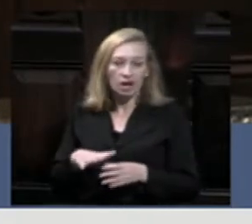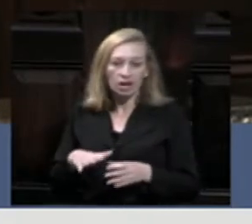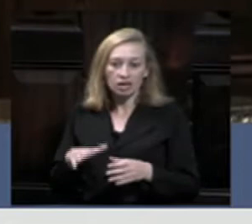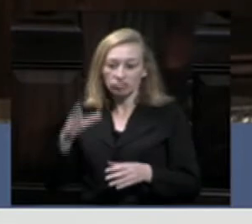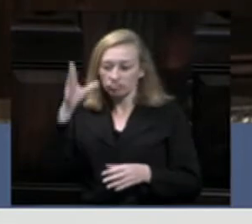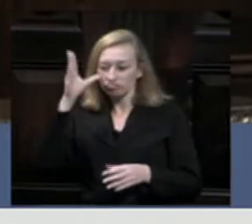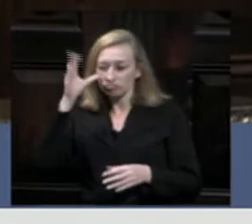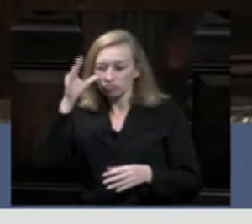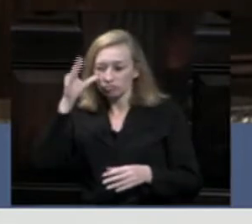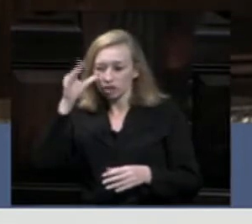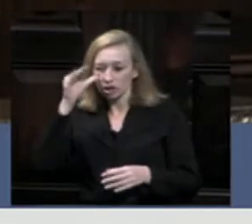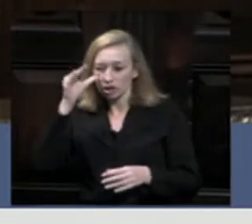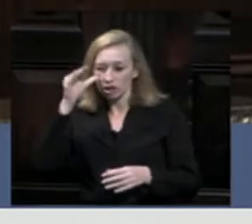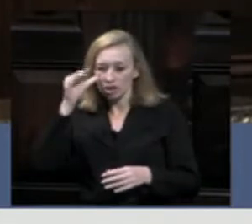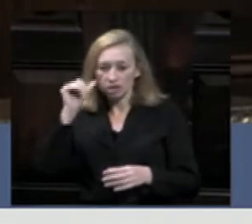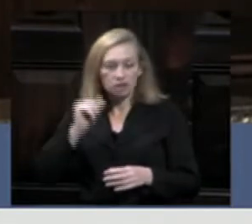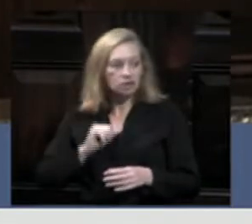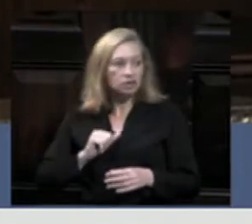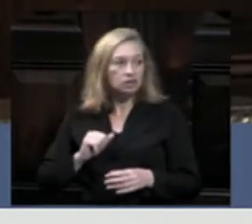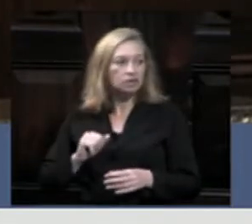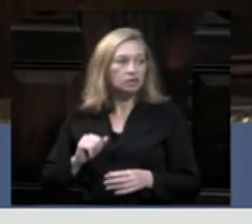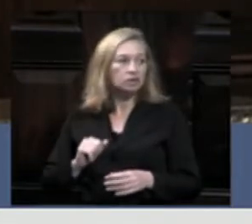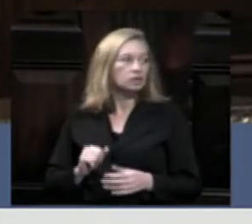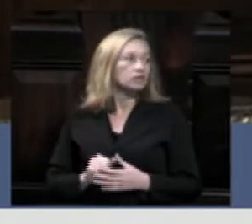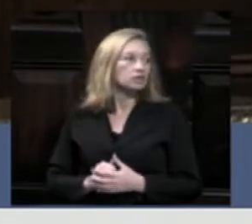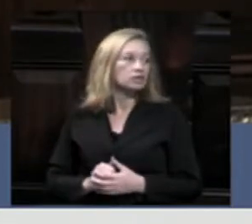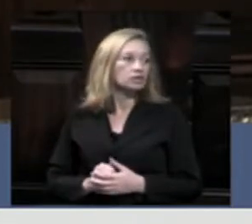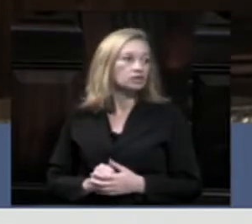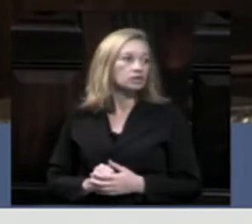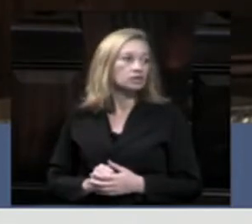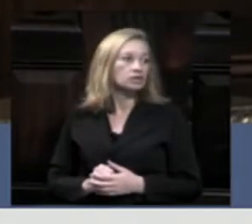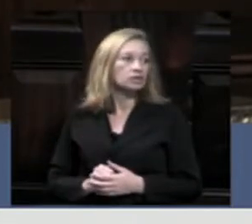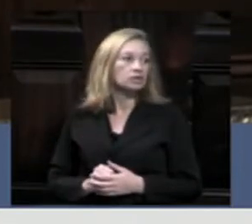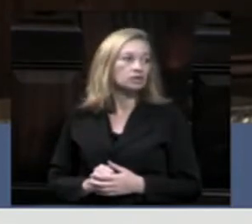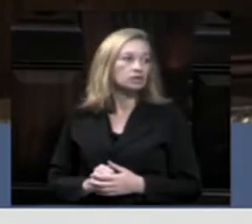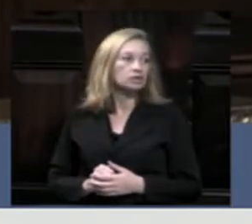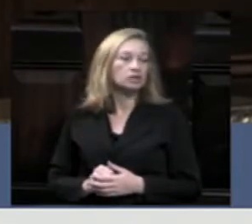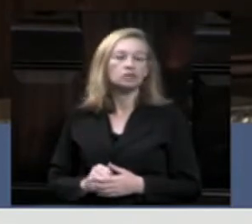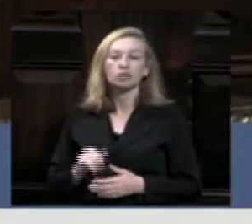cobiçada pela especulação imobiliária.